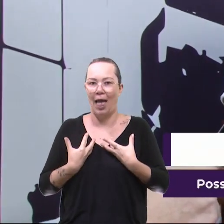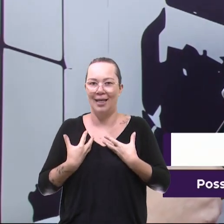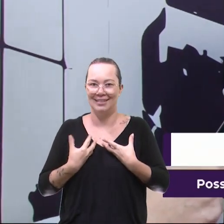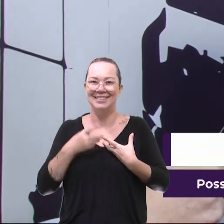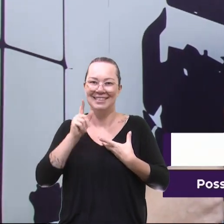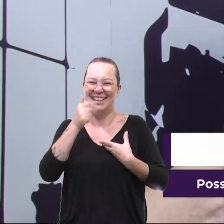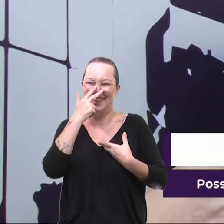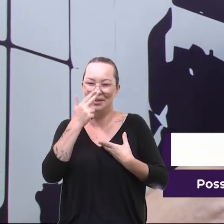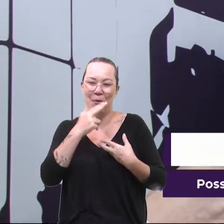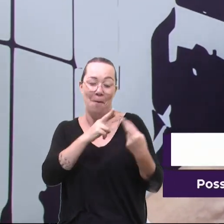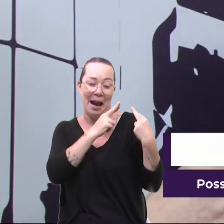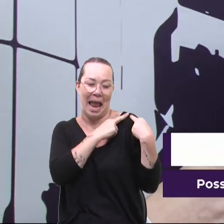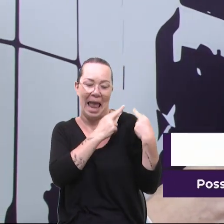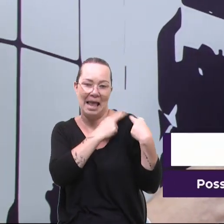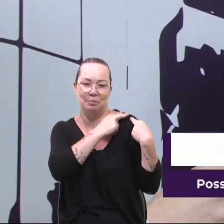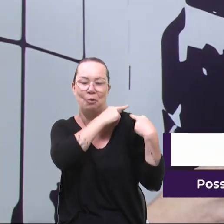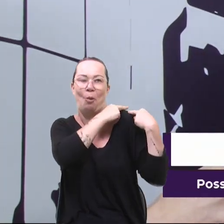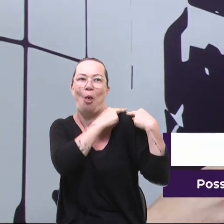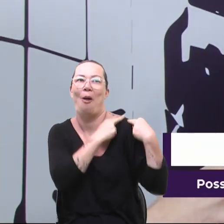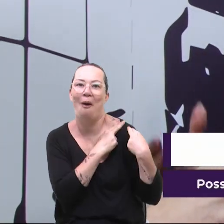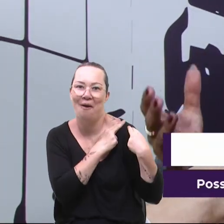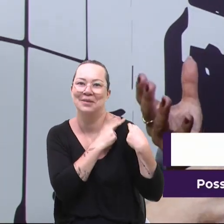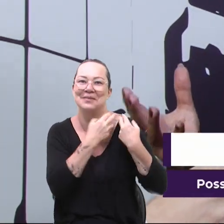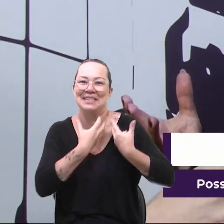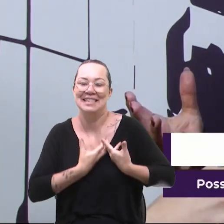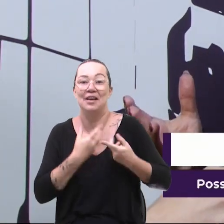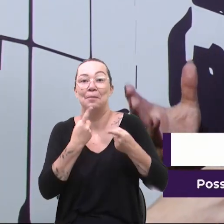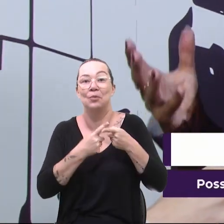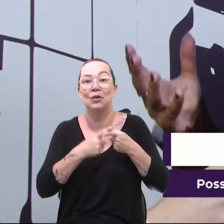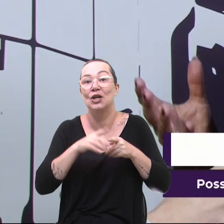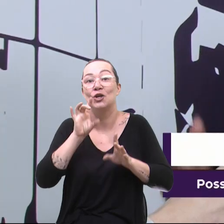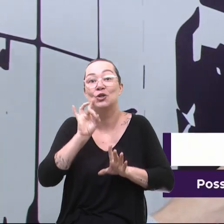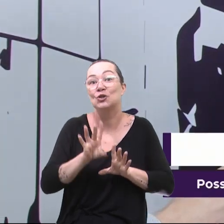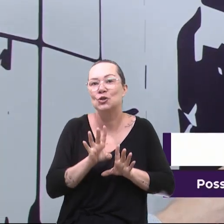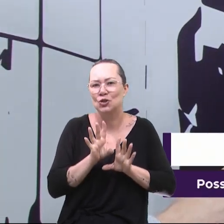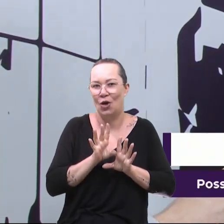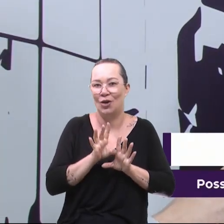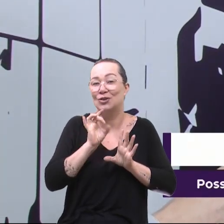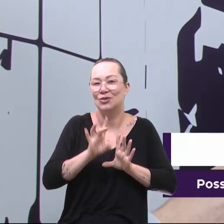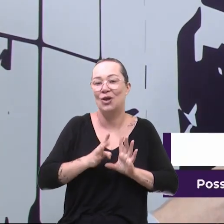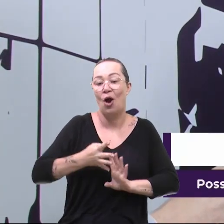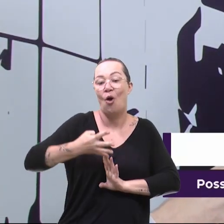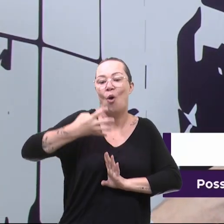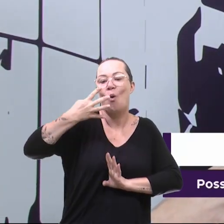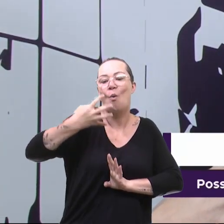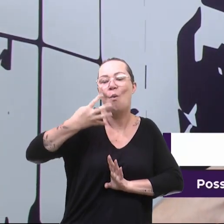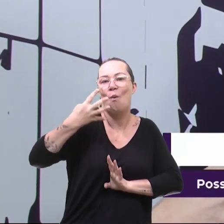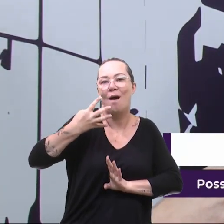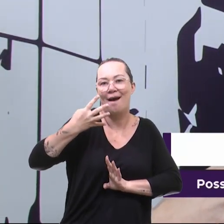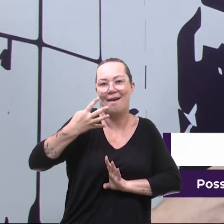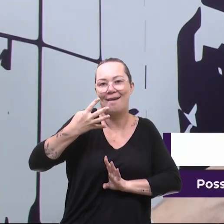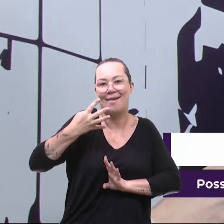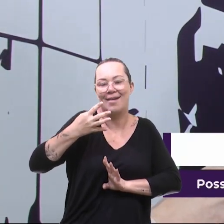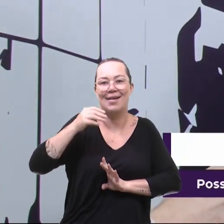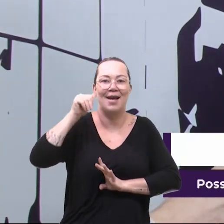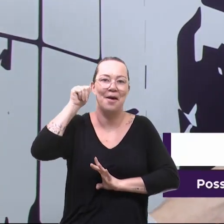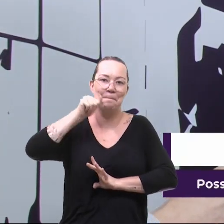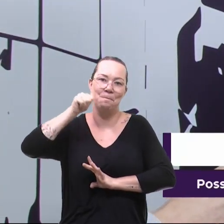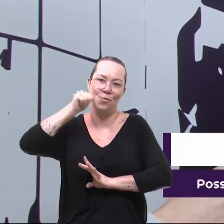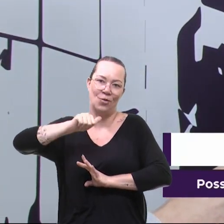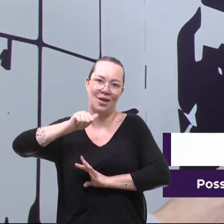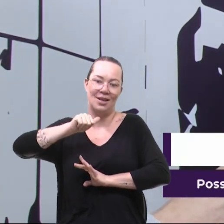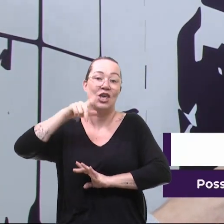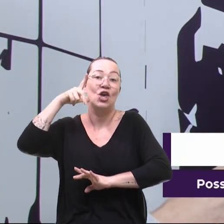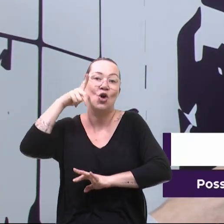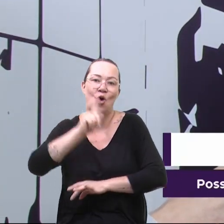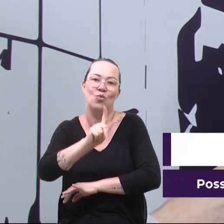uma responsabilidade imensa de ser somente, apenas, a quarta mulher, né, a presidir a nossa Câmara de